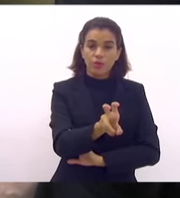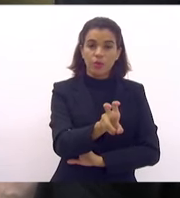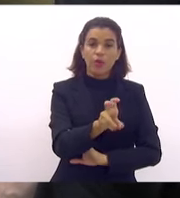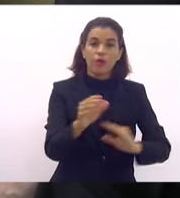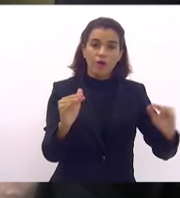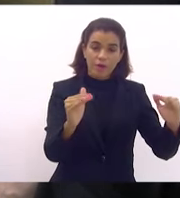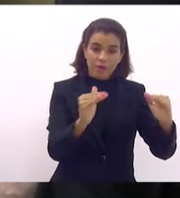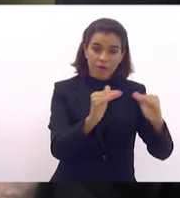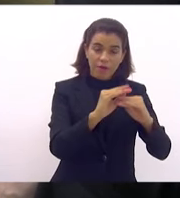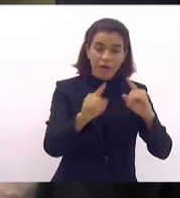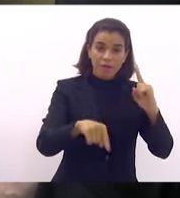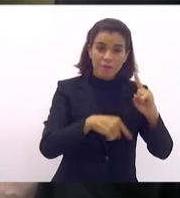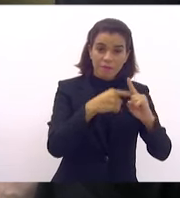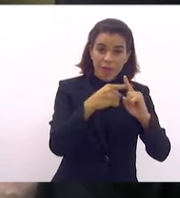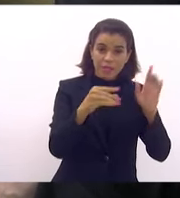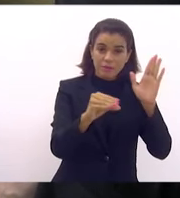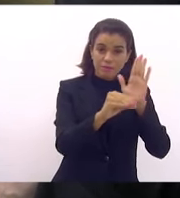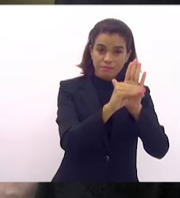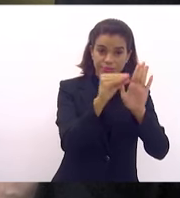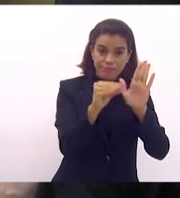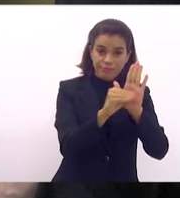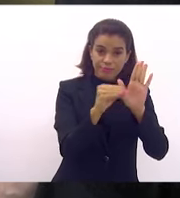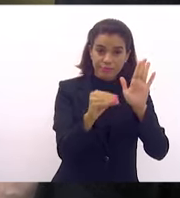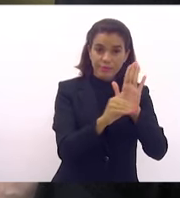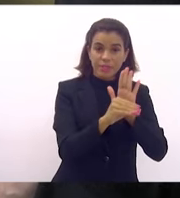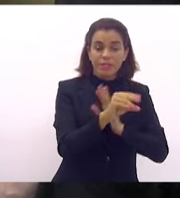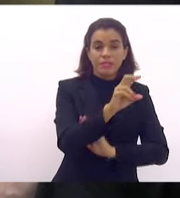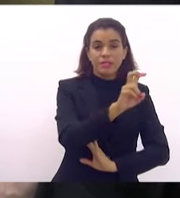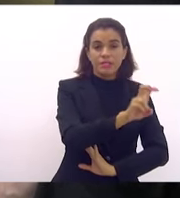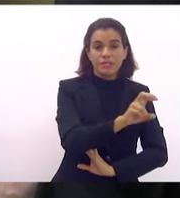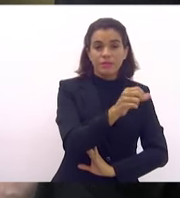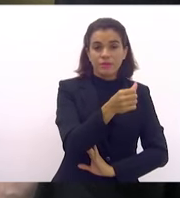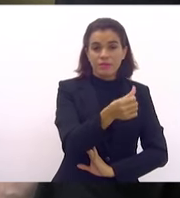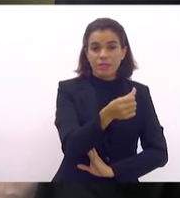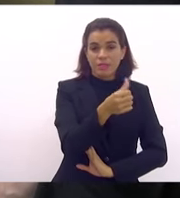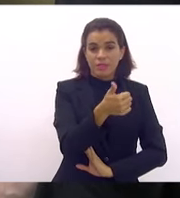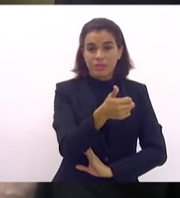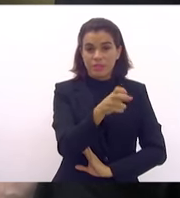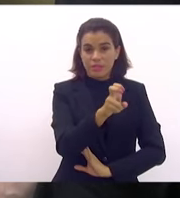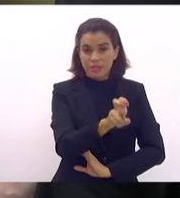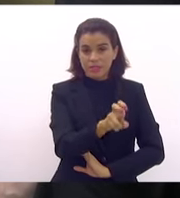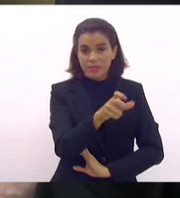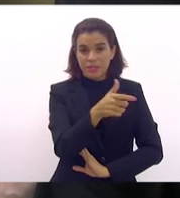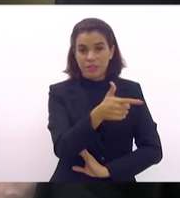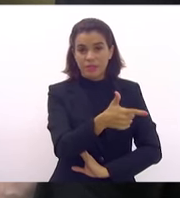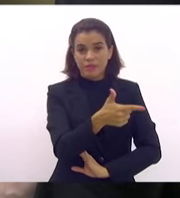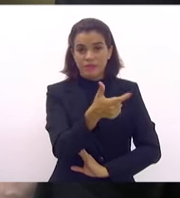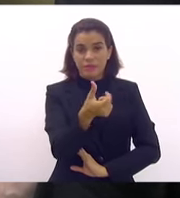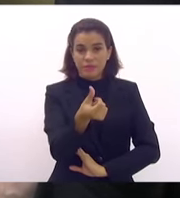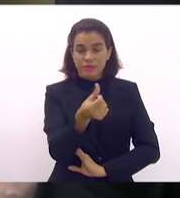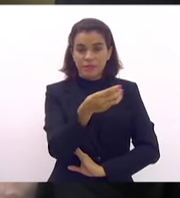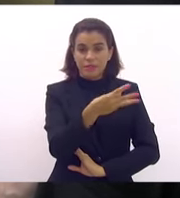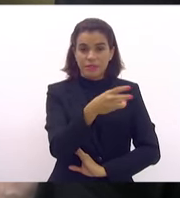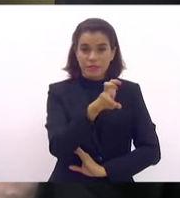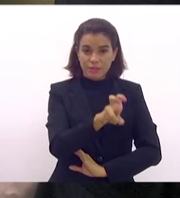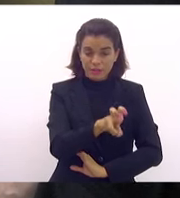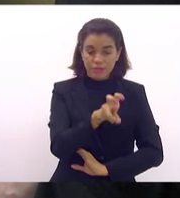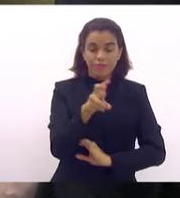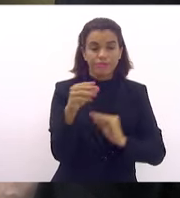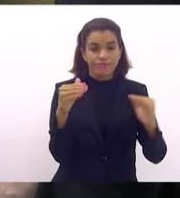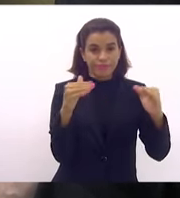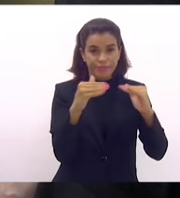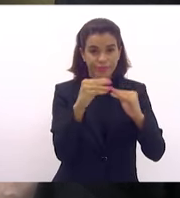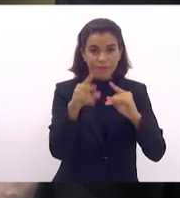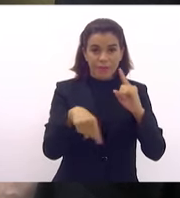favorável com subemendas, emendas 3, 5, 6, 15, 26 e 35, favorável